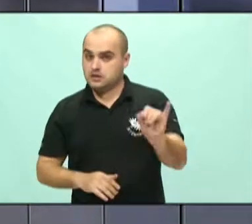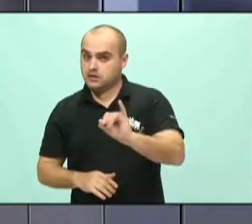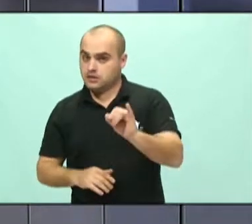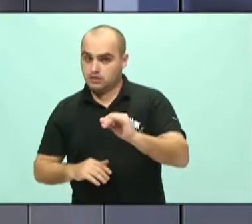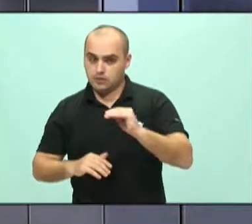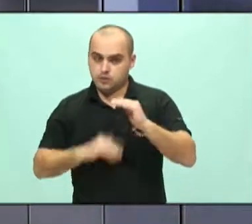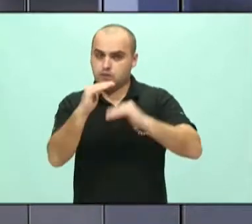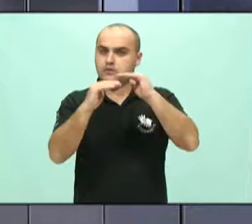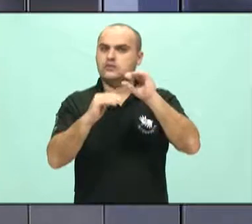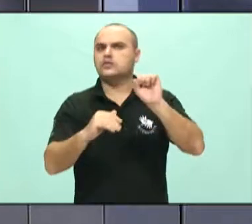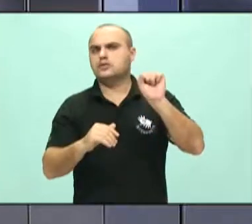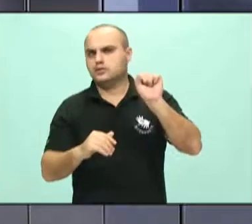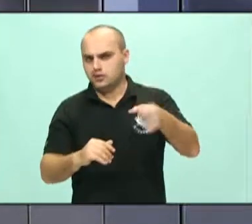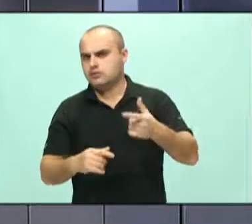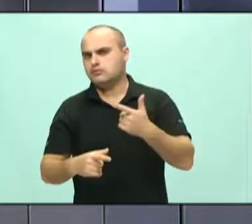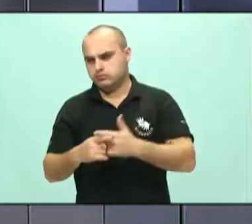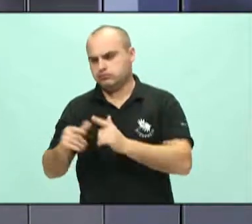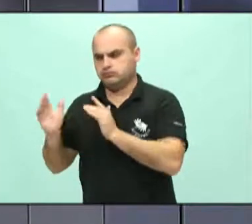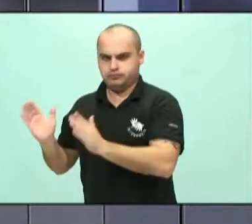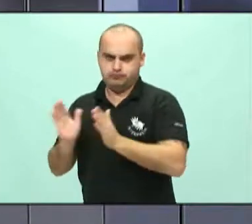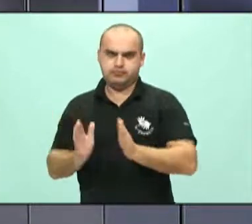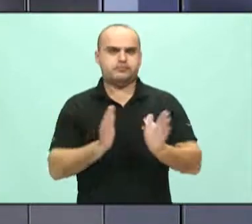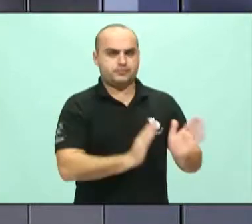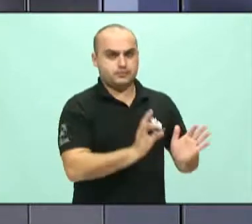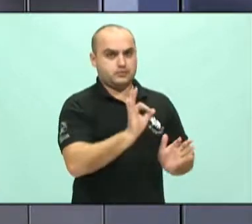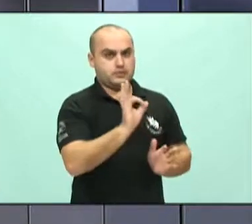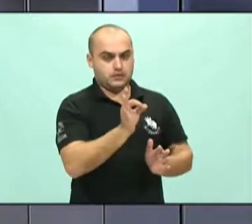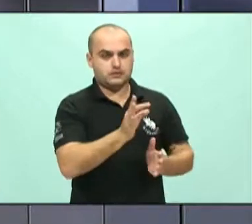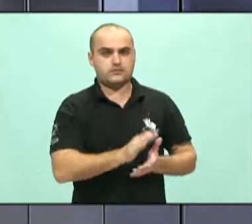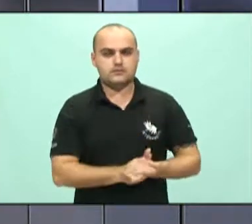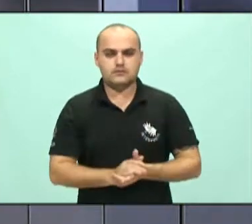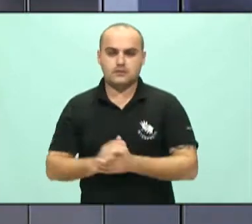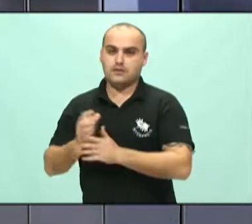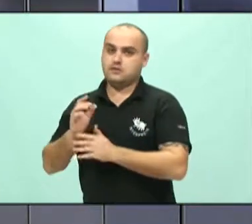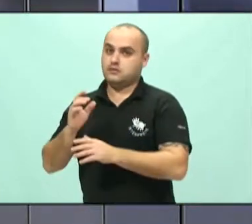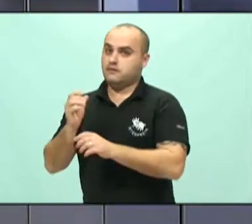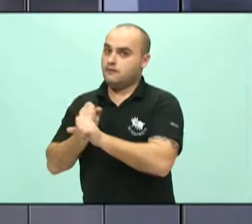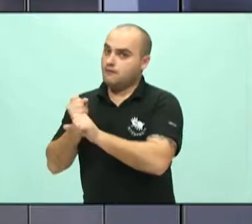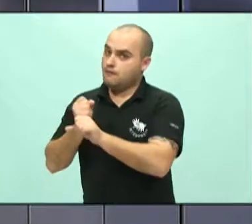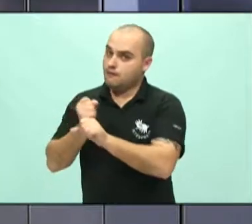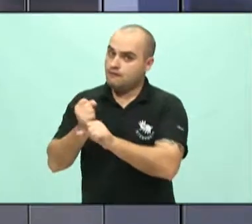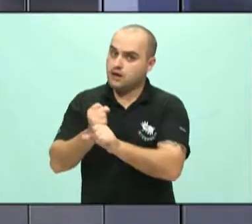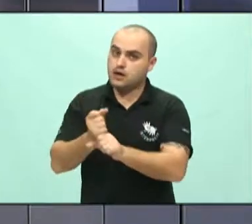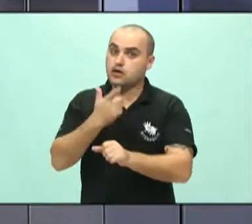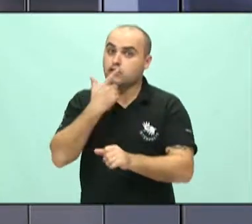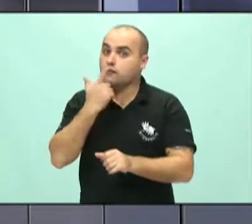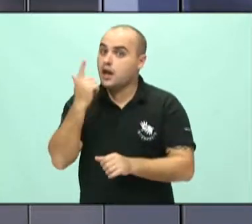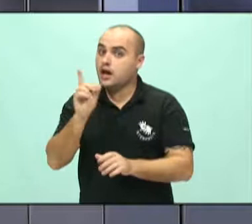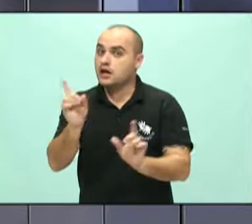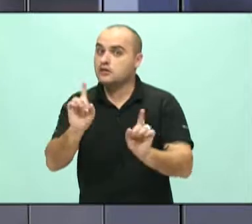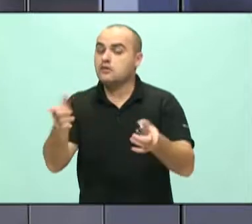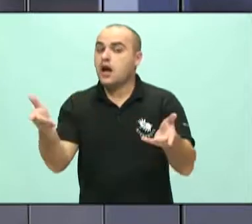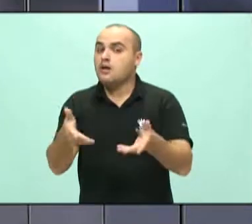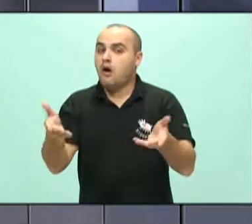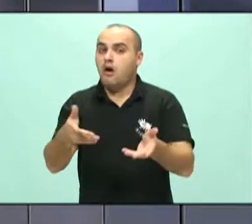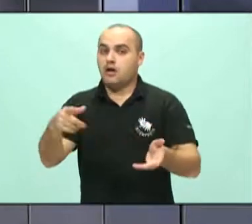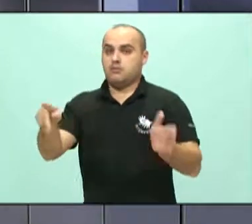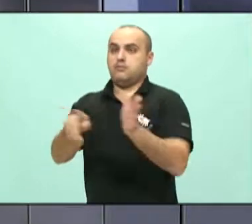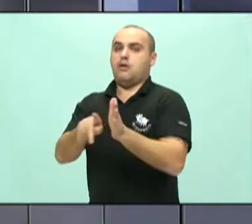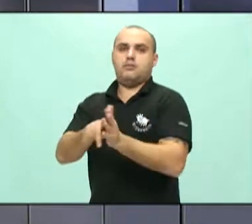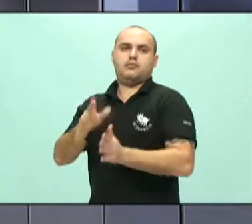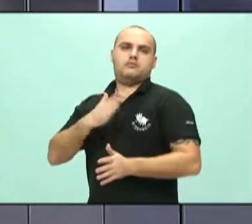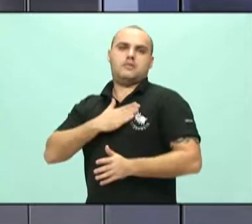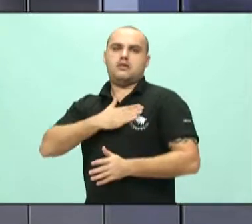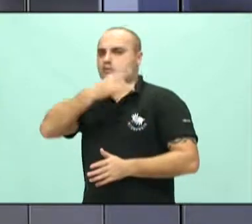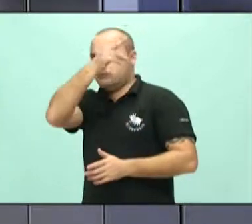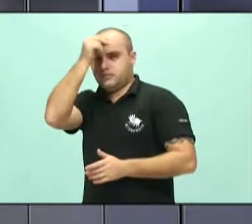cresceu, por todas essas condições que eu lhe falei. Ao longo de muitas décadas, claro. Isso eu não estou dizendo que é mérito nosso, não, é